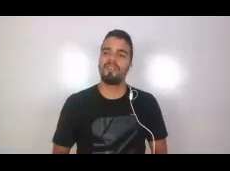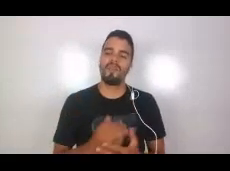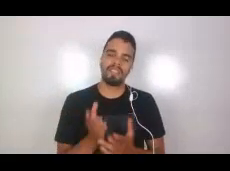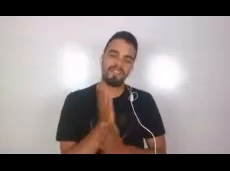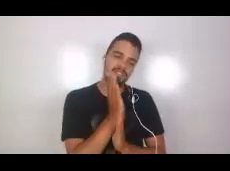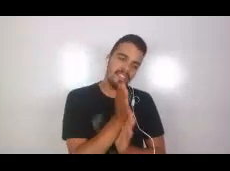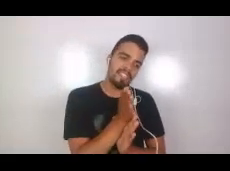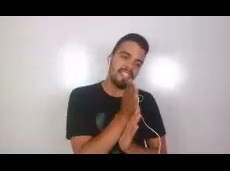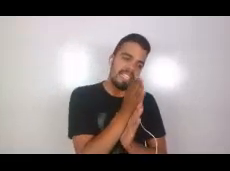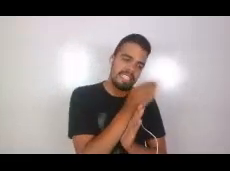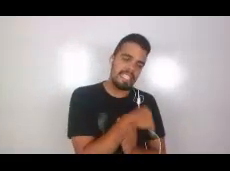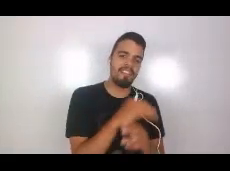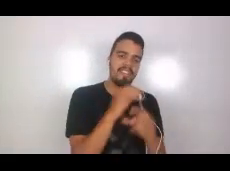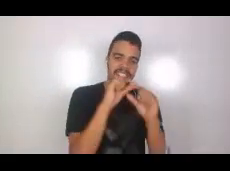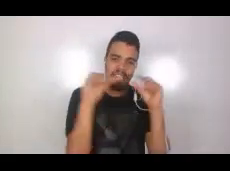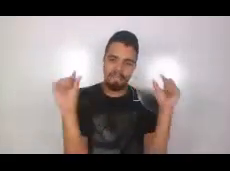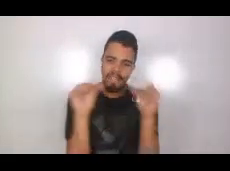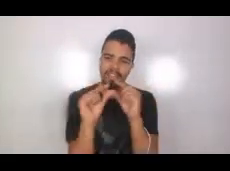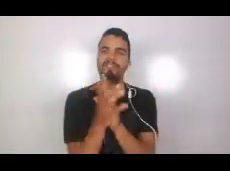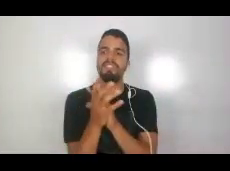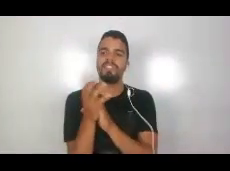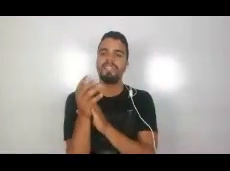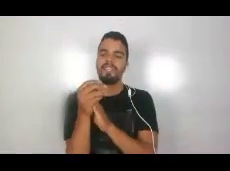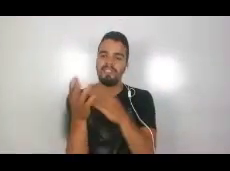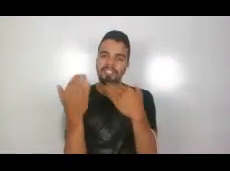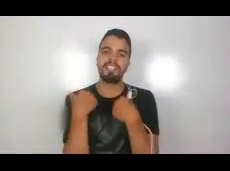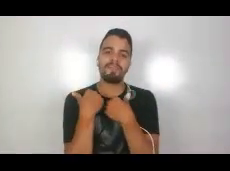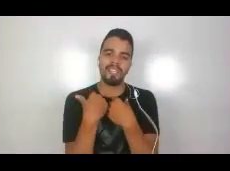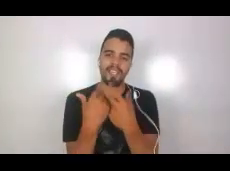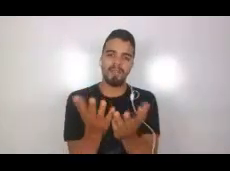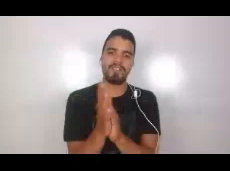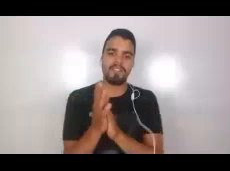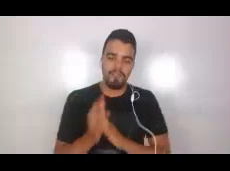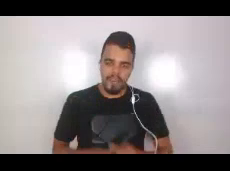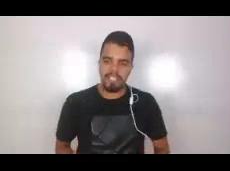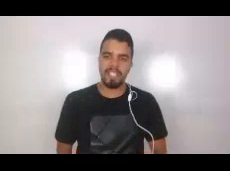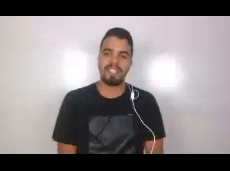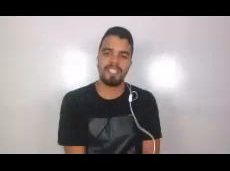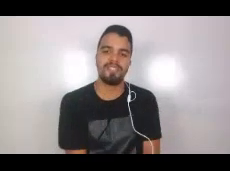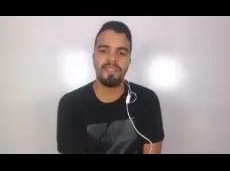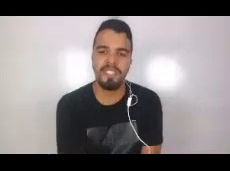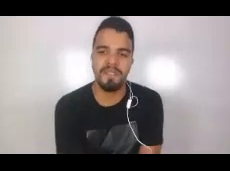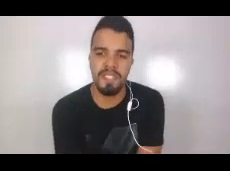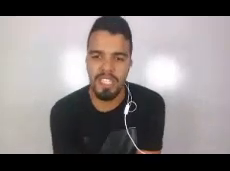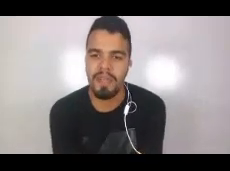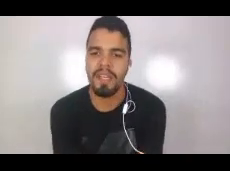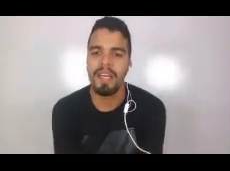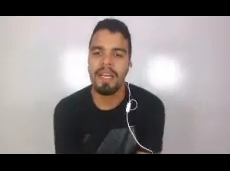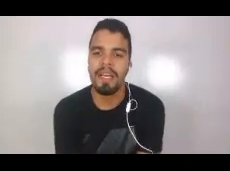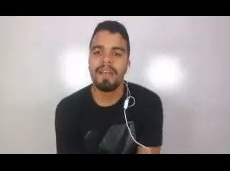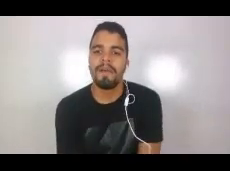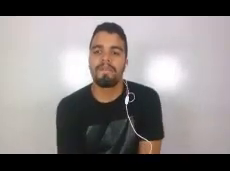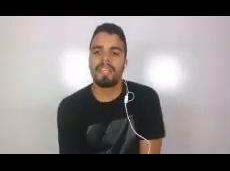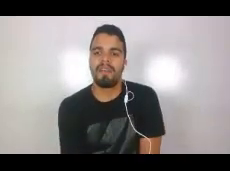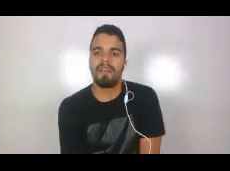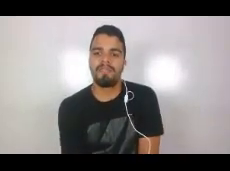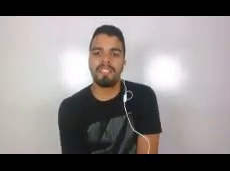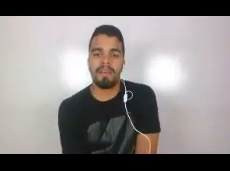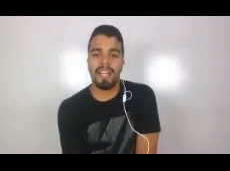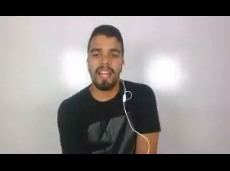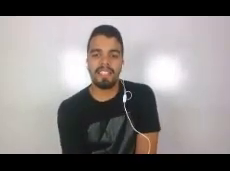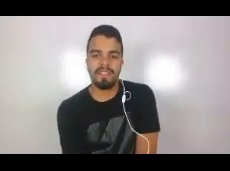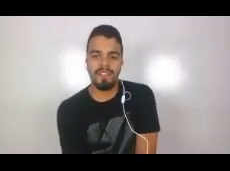justamente com essas videoaulas que antecederam vai saber unir. Então, nós estamos aqui à disposição para tirar essas dúvidas de vocês também.